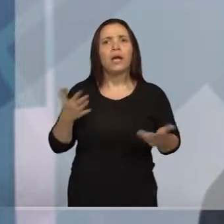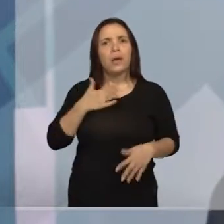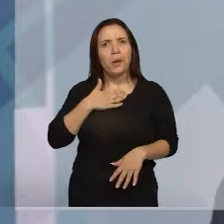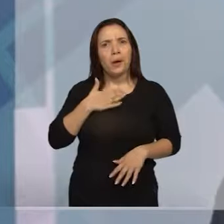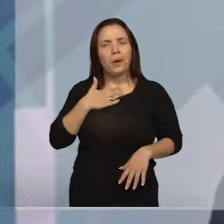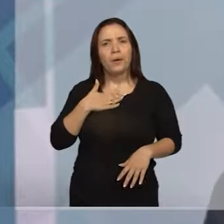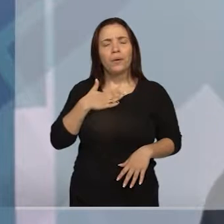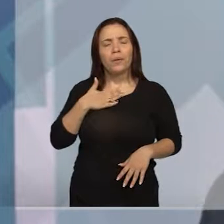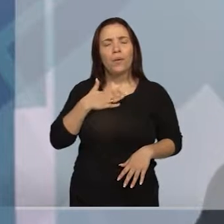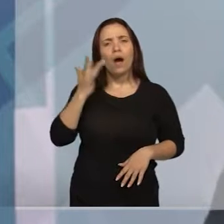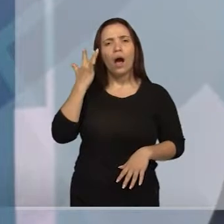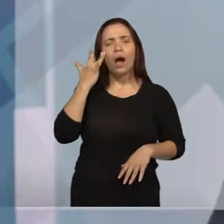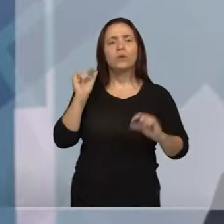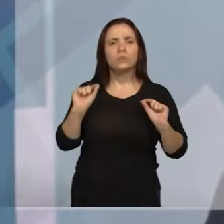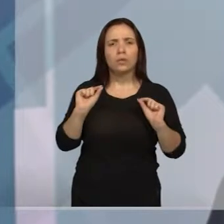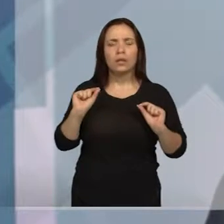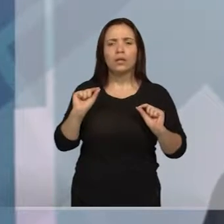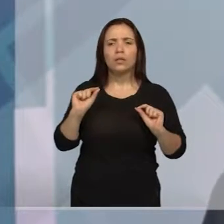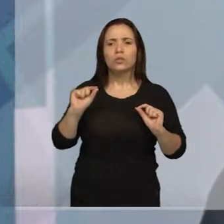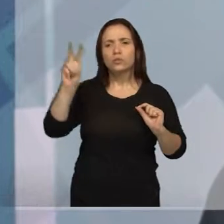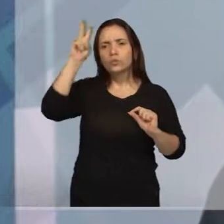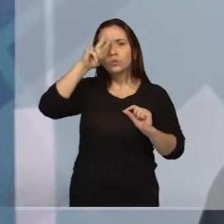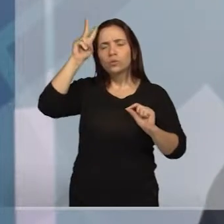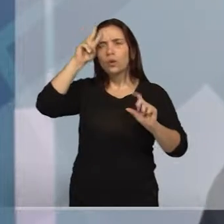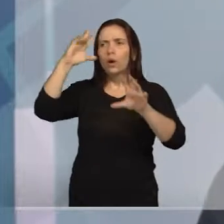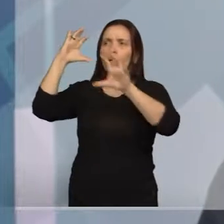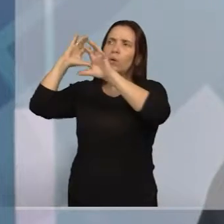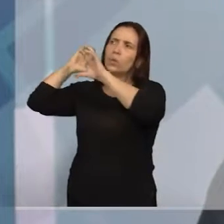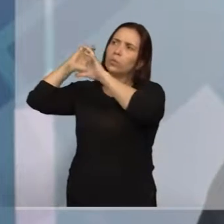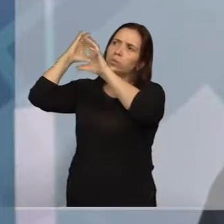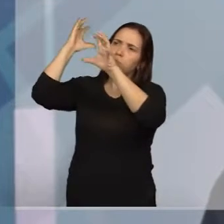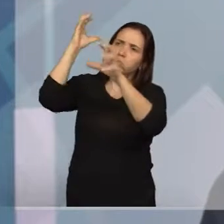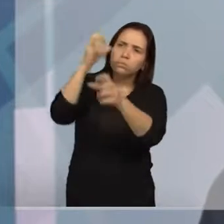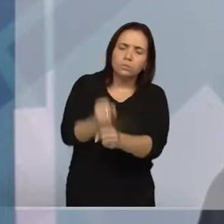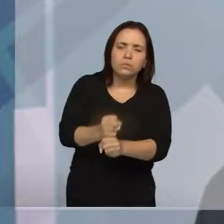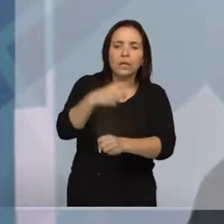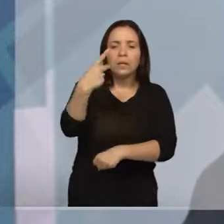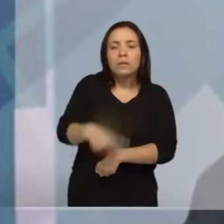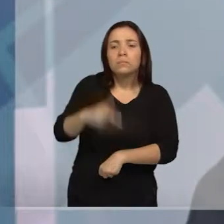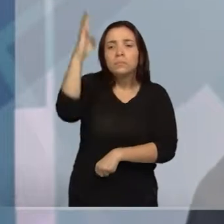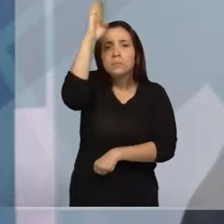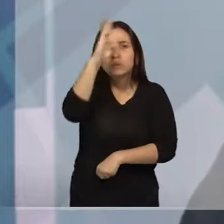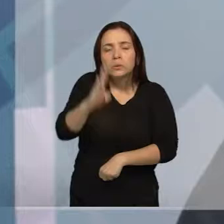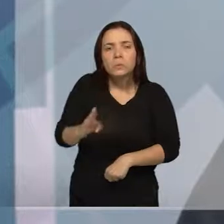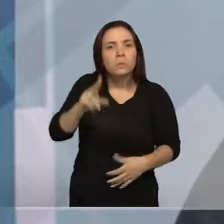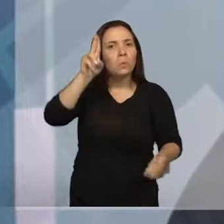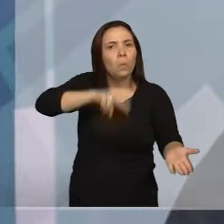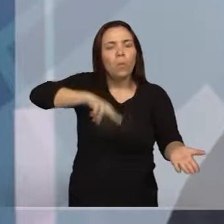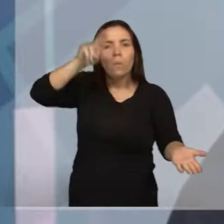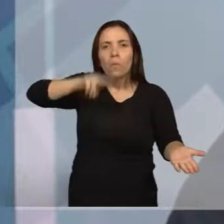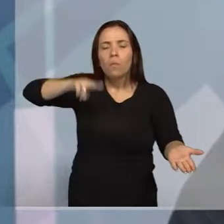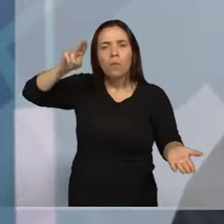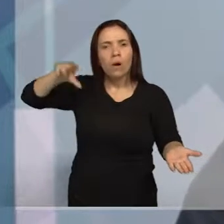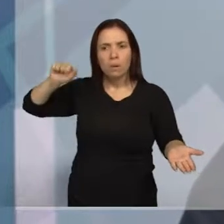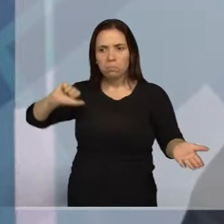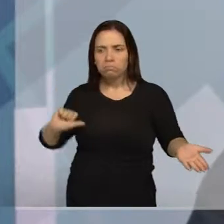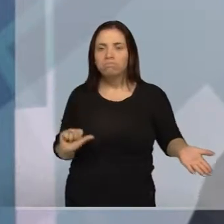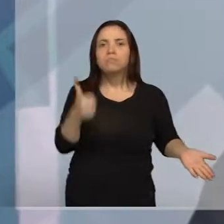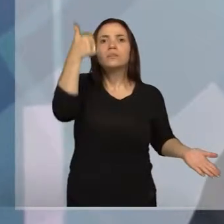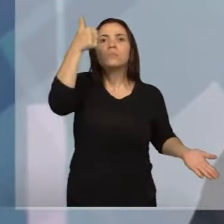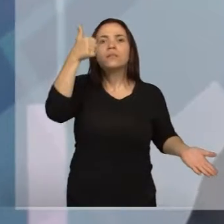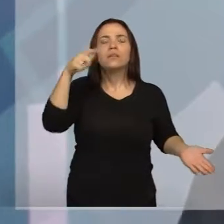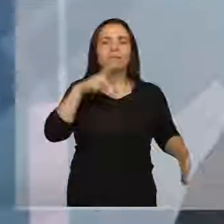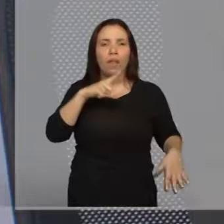que em toda a história brasileira, certo? Nós nunca tivemos um parlamento